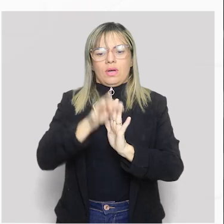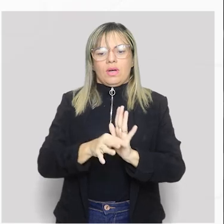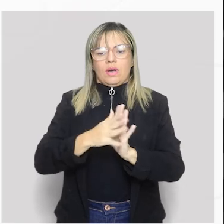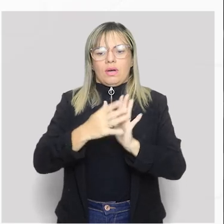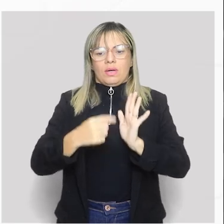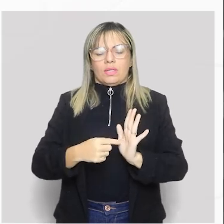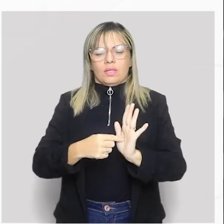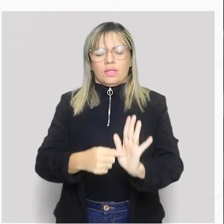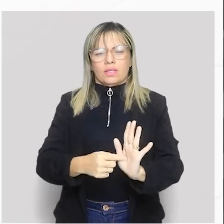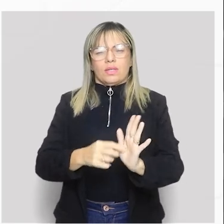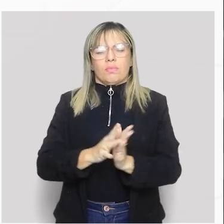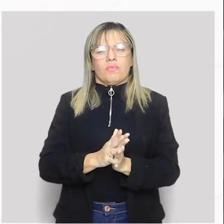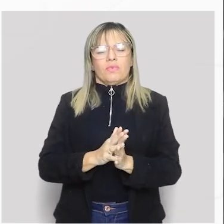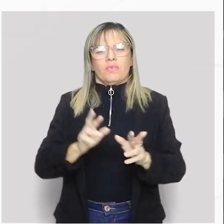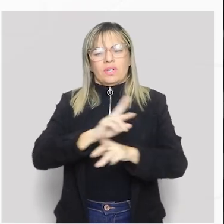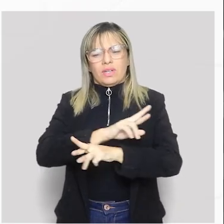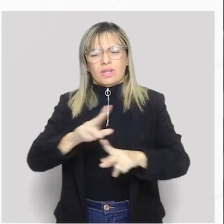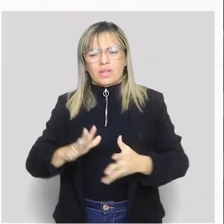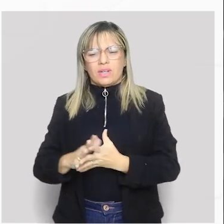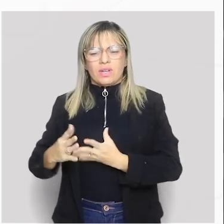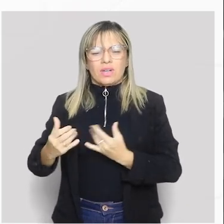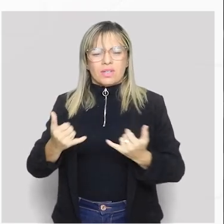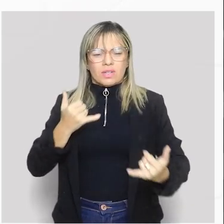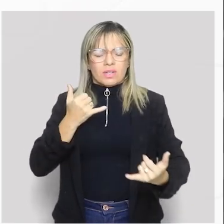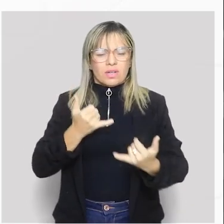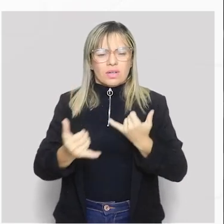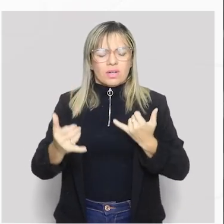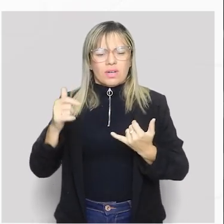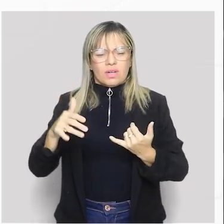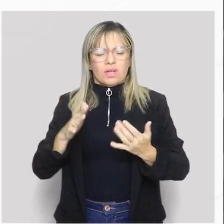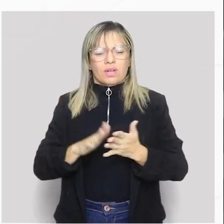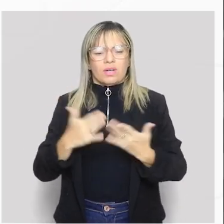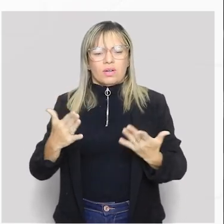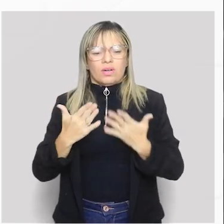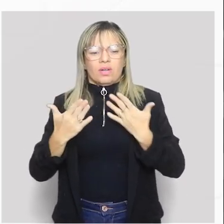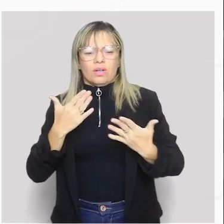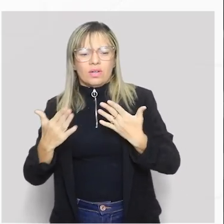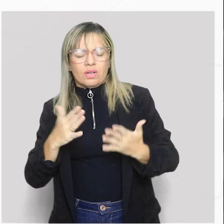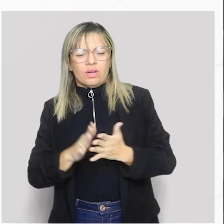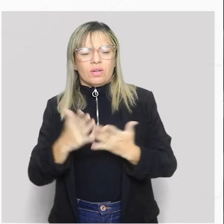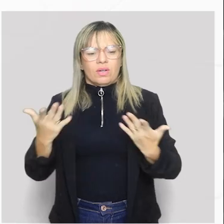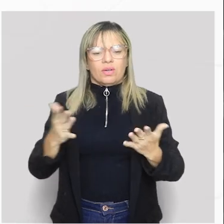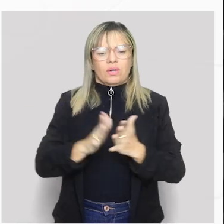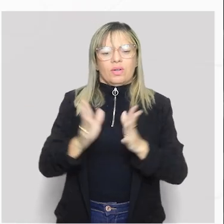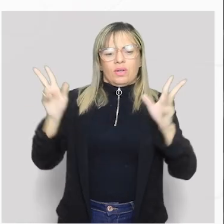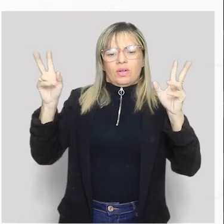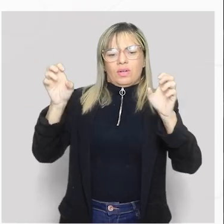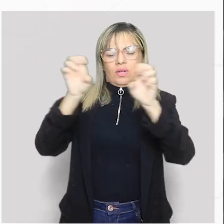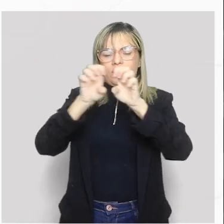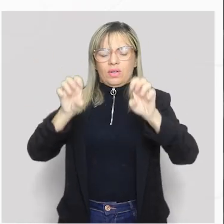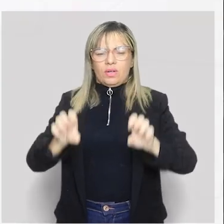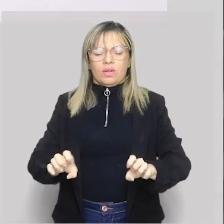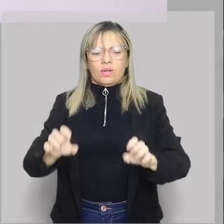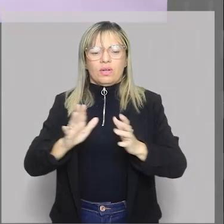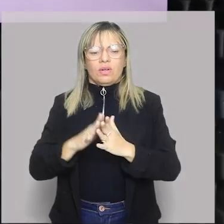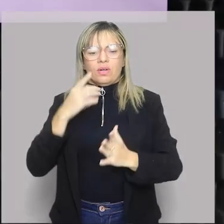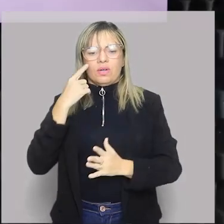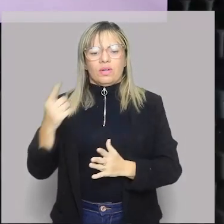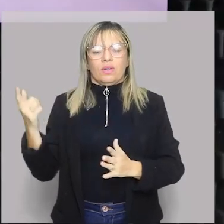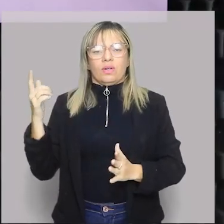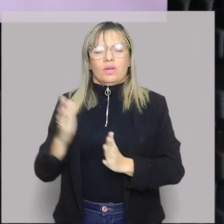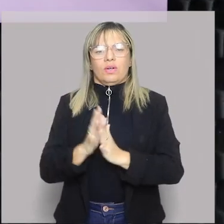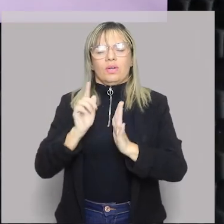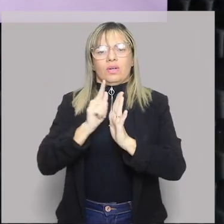textual apresenta muitas semelhanças temáticas e estruturais com... Olha, o gênero que